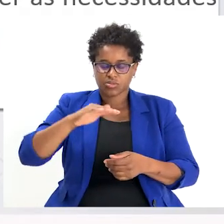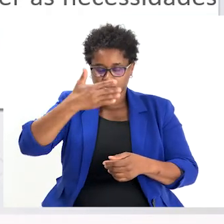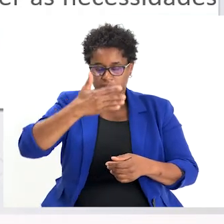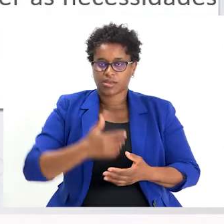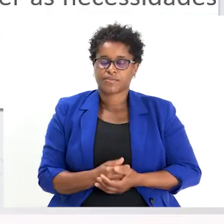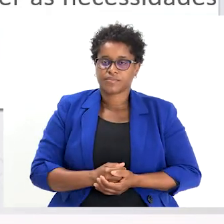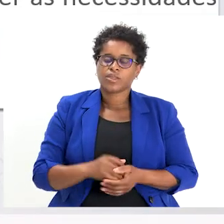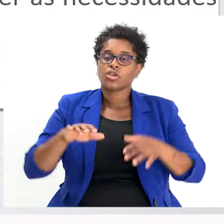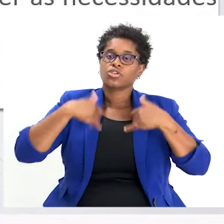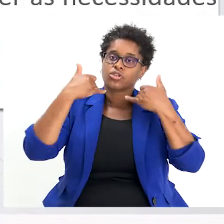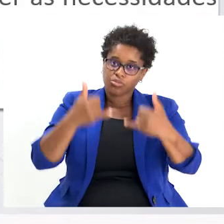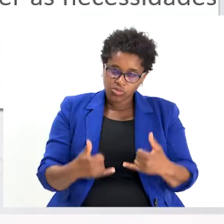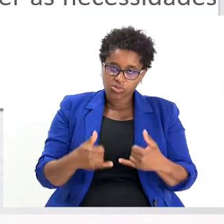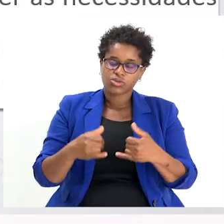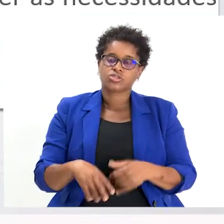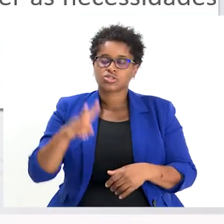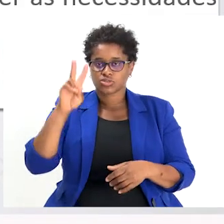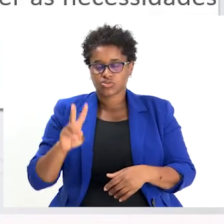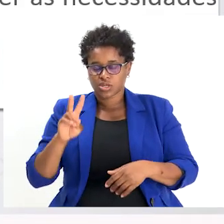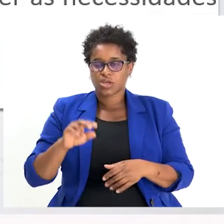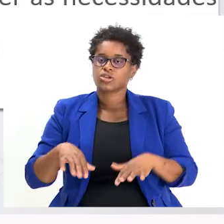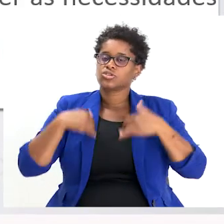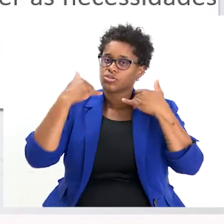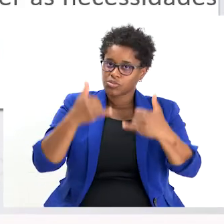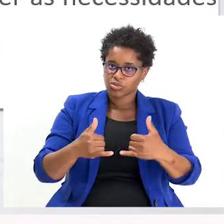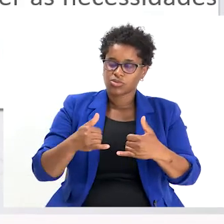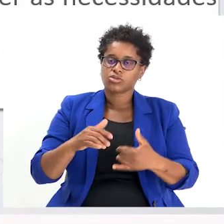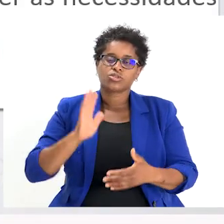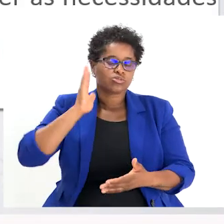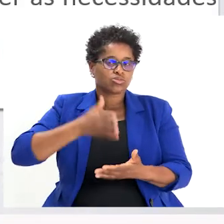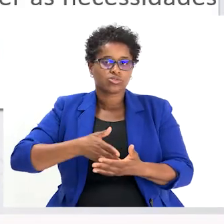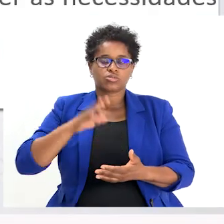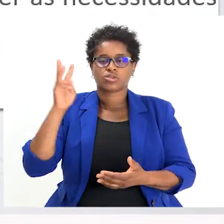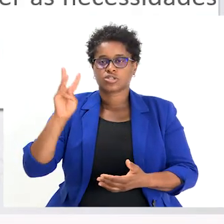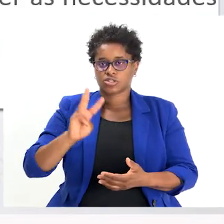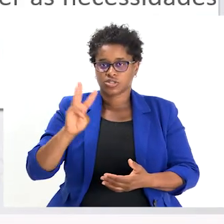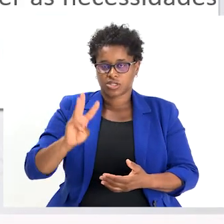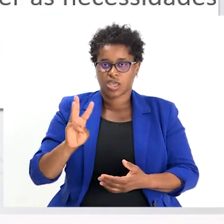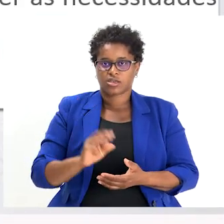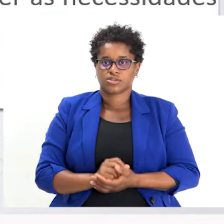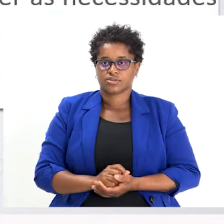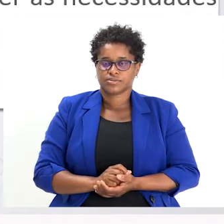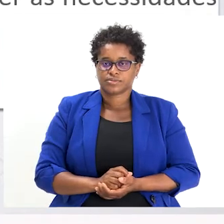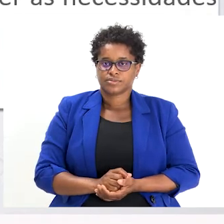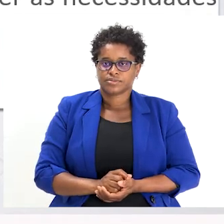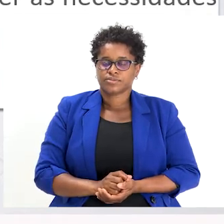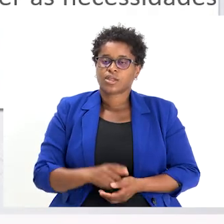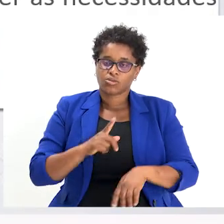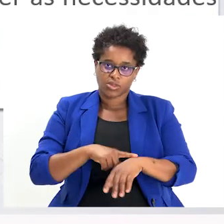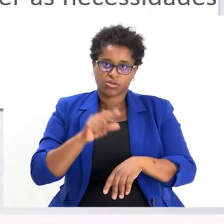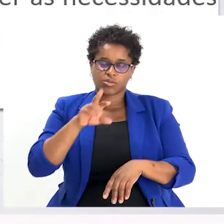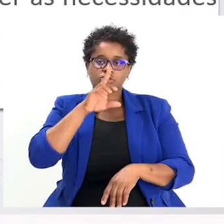primárias, depois as secundárias e, por último, as terciárias. Um tempinho